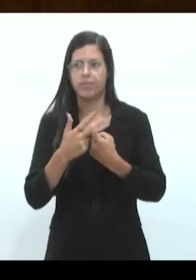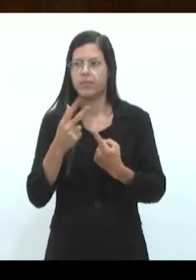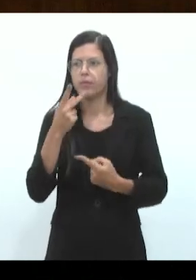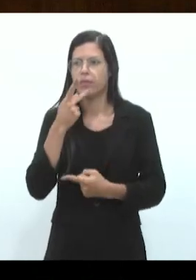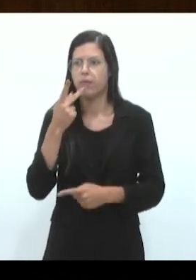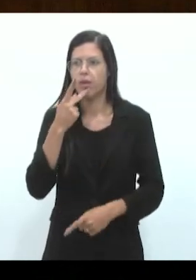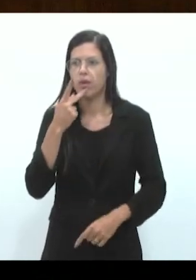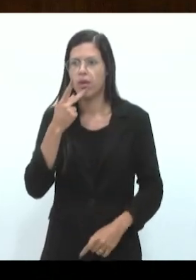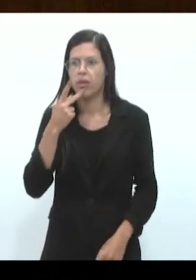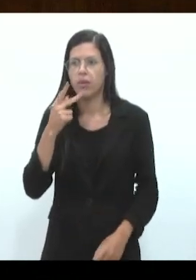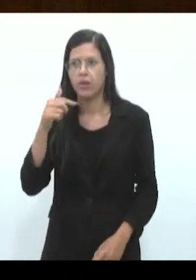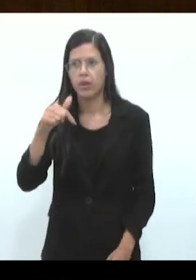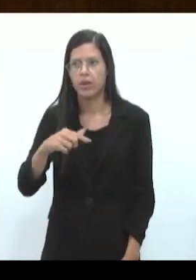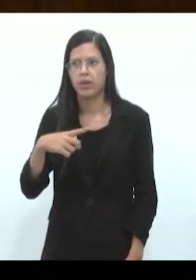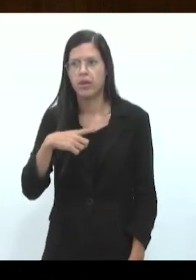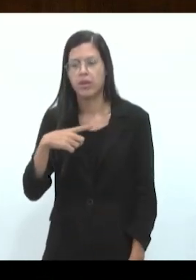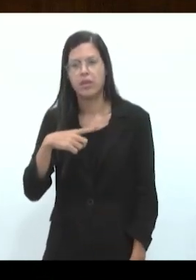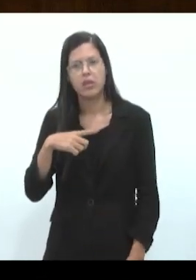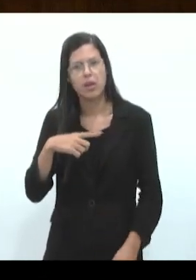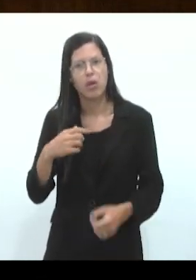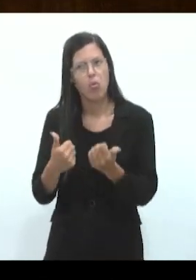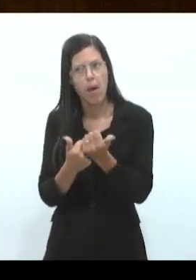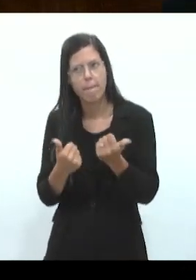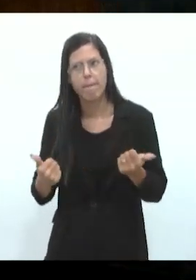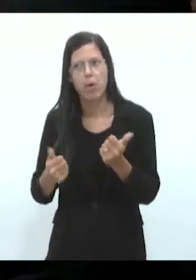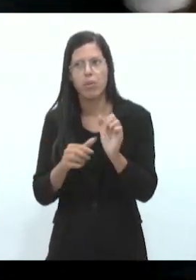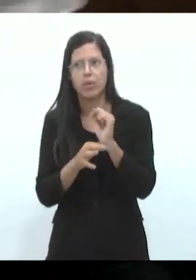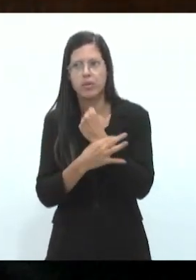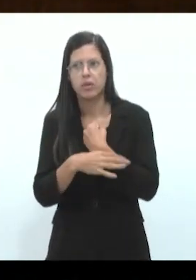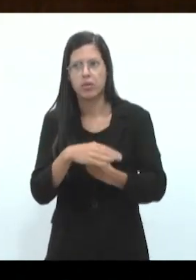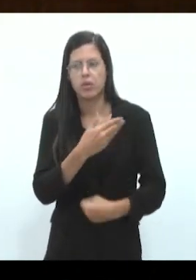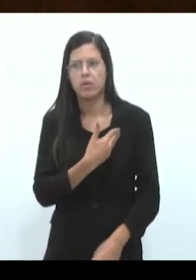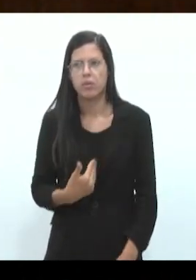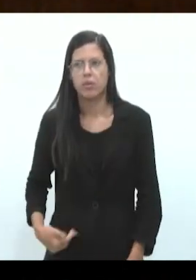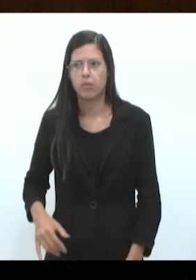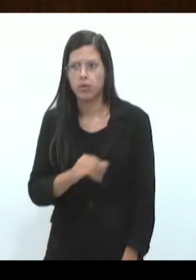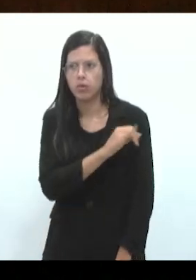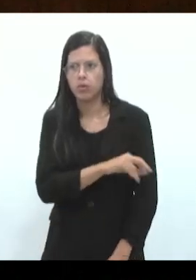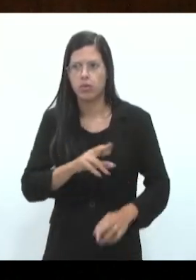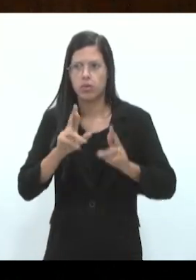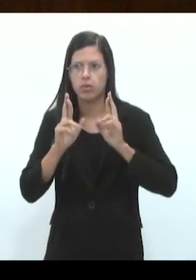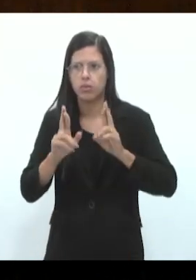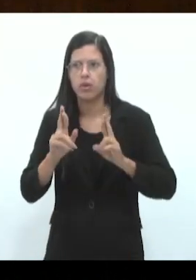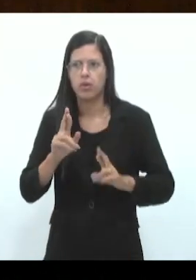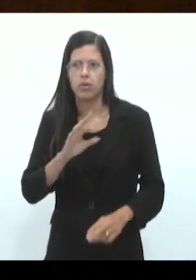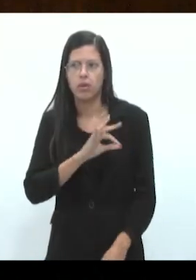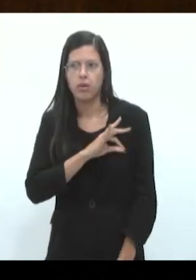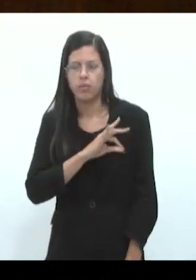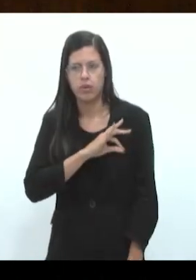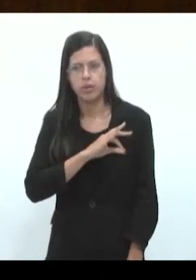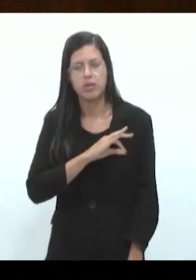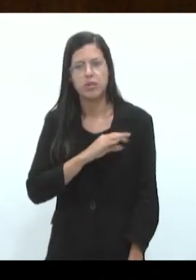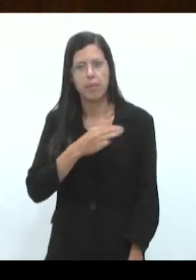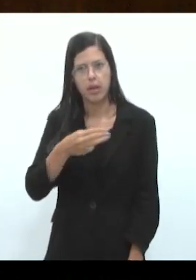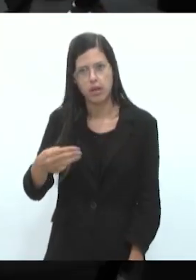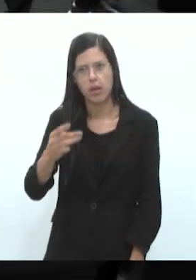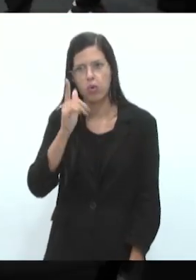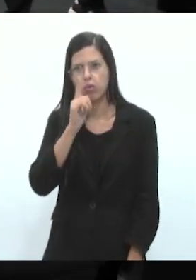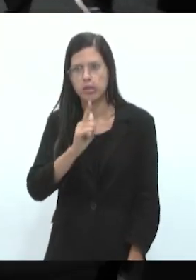aqui vocês têm uma base para a segurança pública do Rio de Janeiro. Espero que a Polícia Militar consiga essa vitória. Obrigada,